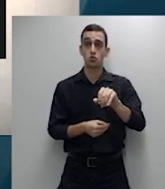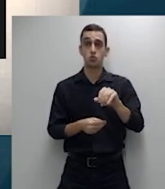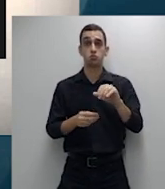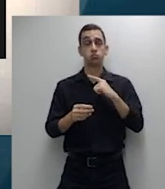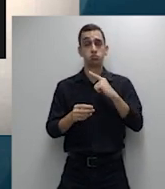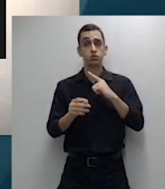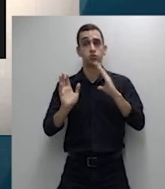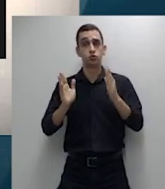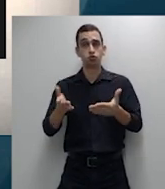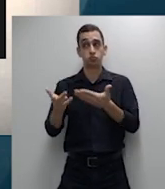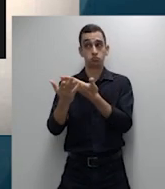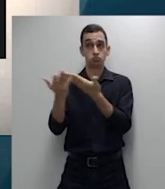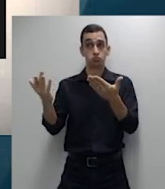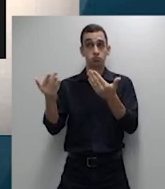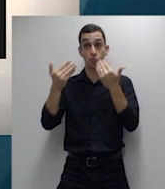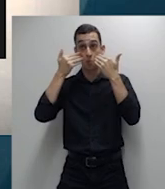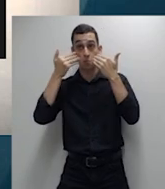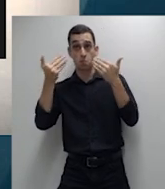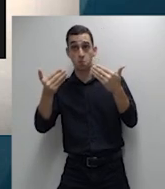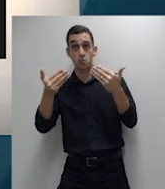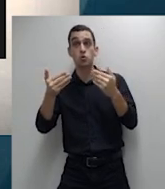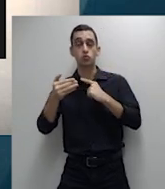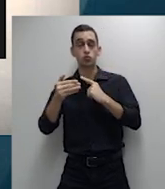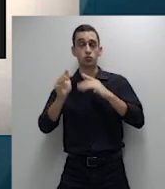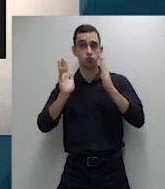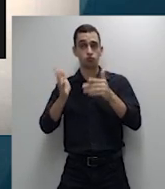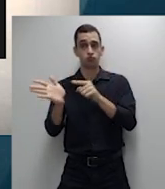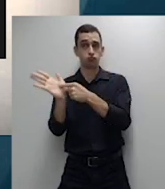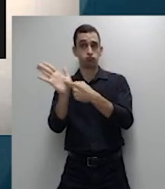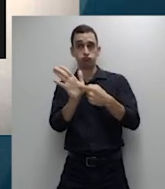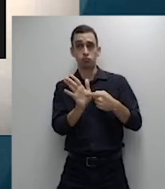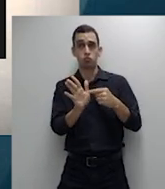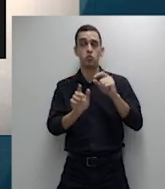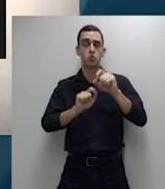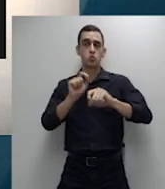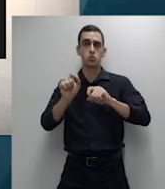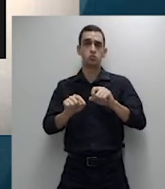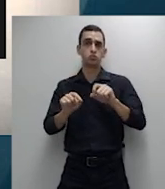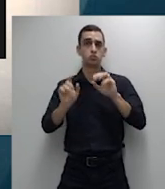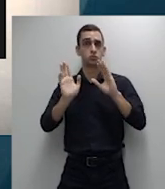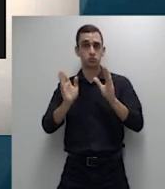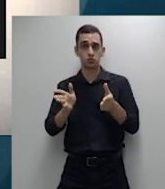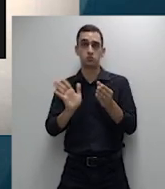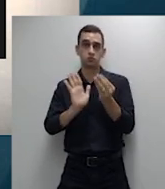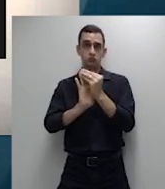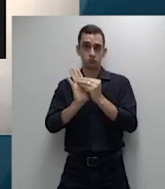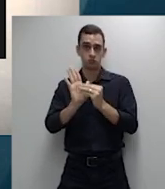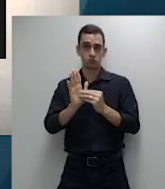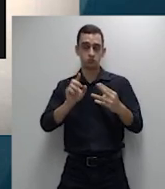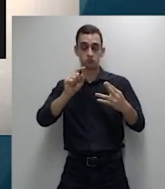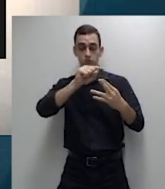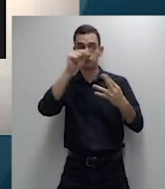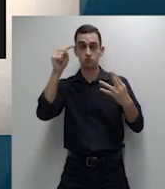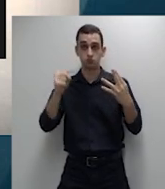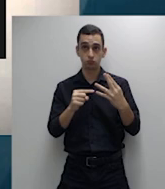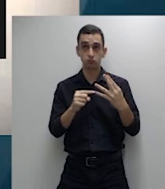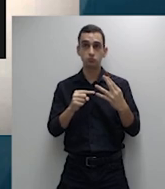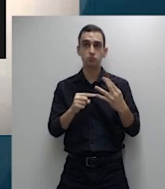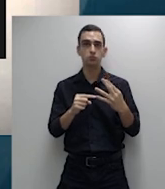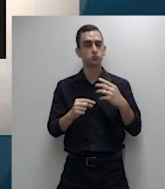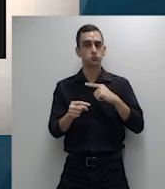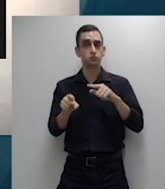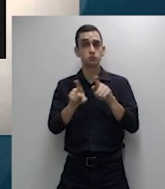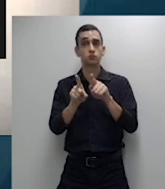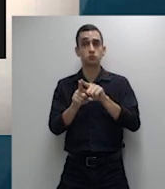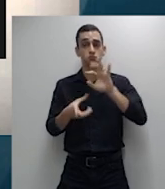pública apresentou petição de ratificação da apelação interposta prematuramente no primeiro grau não haverá assinatura do